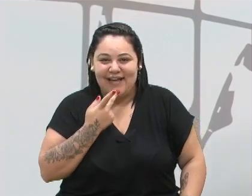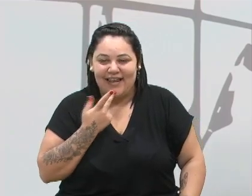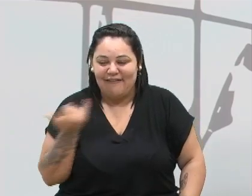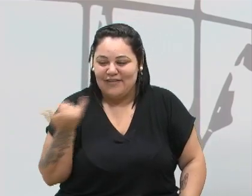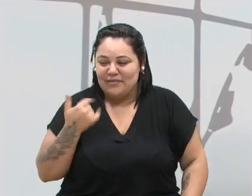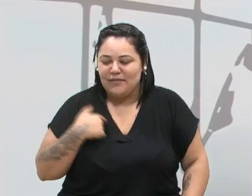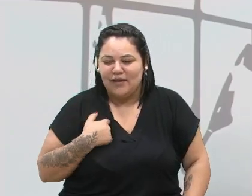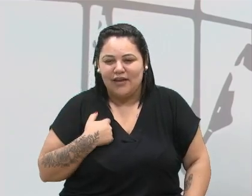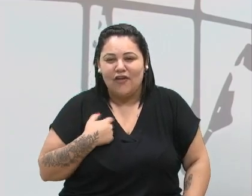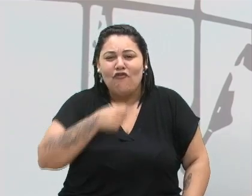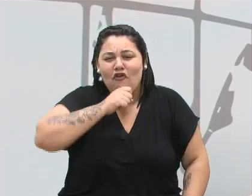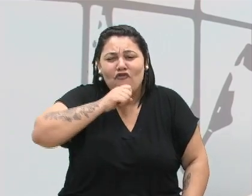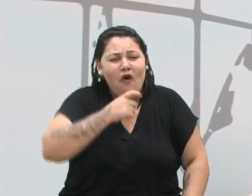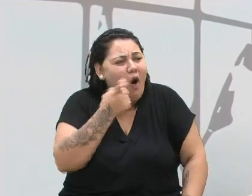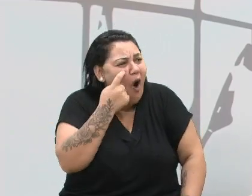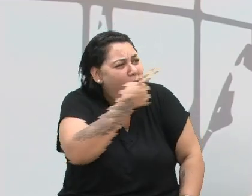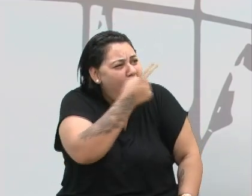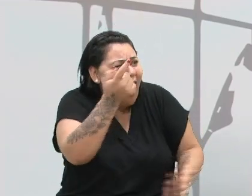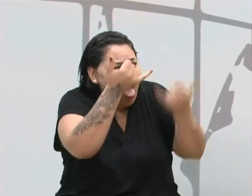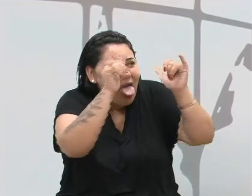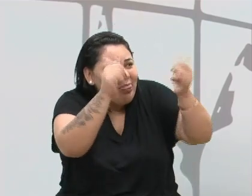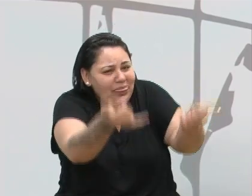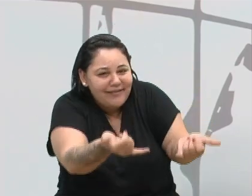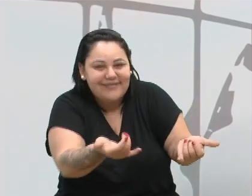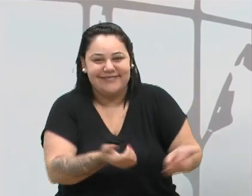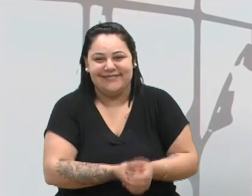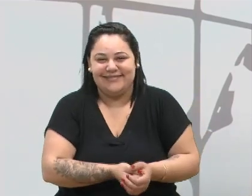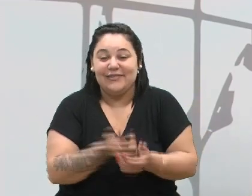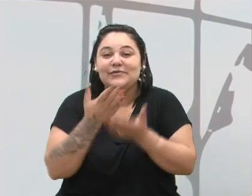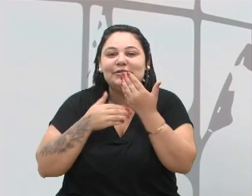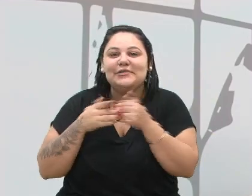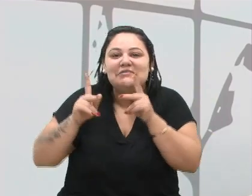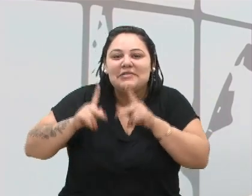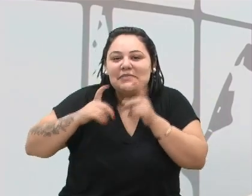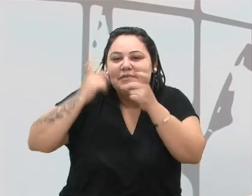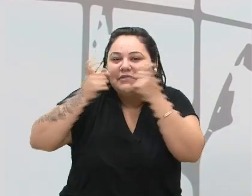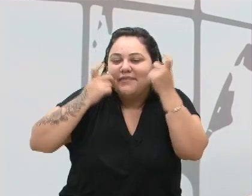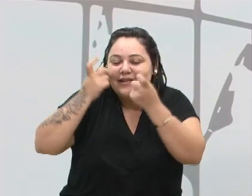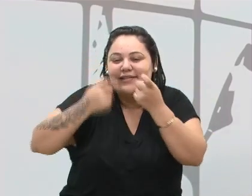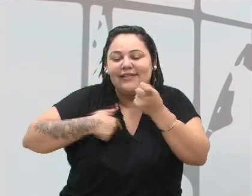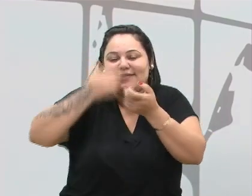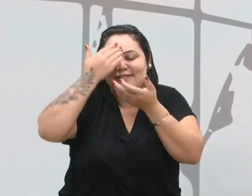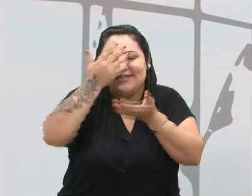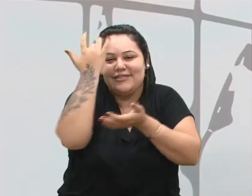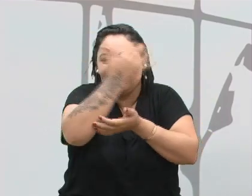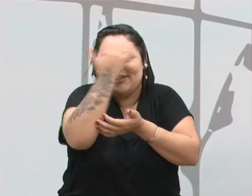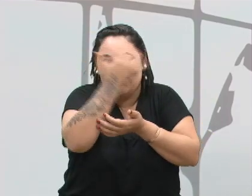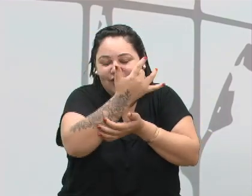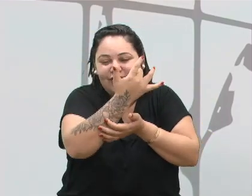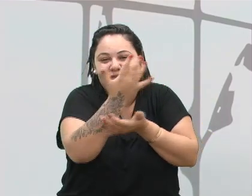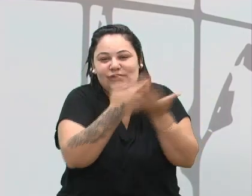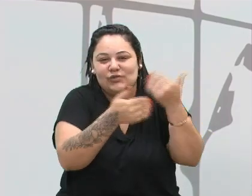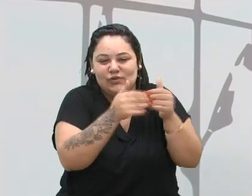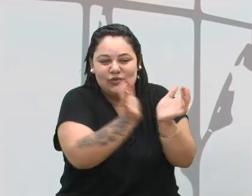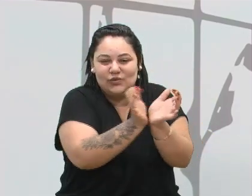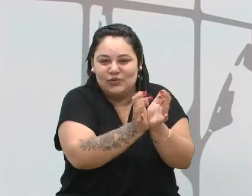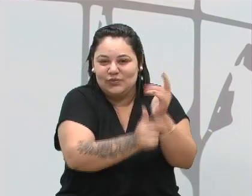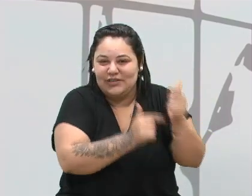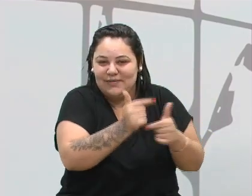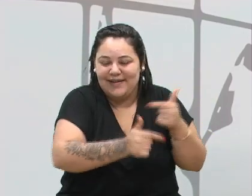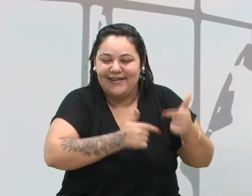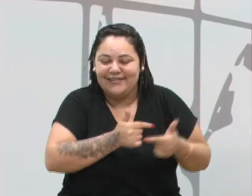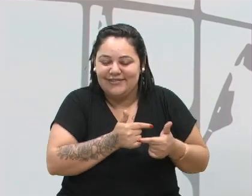Então está todo mundo preocupado e eu agradeço muito ao senhor Adiló, ao secretariado, de ter dado